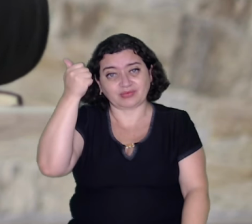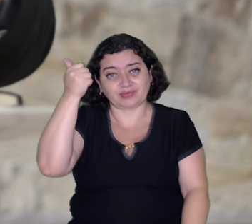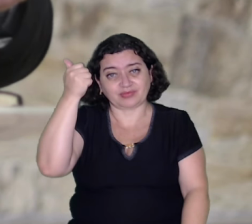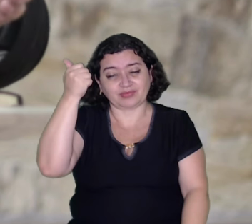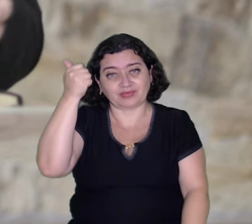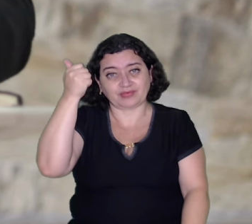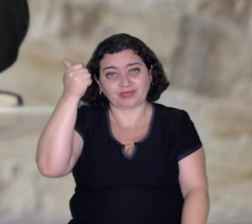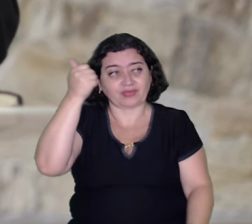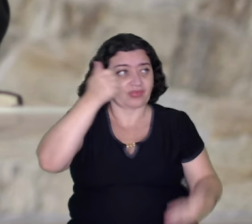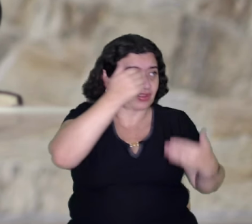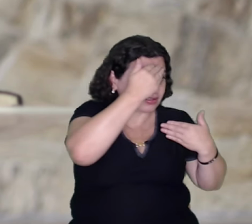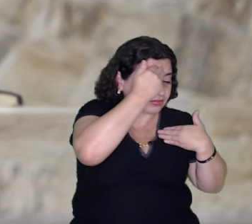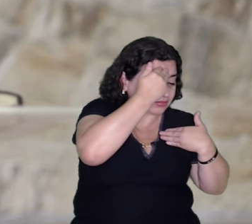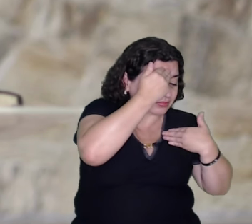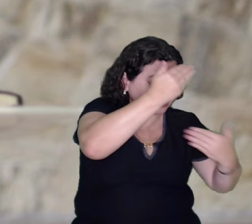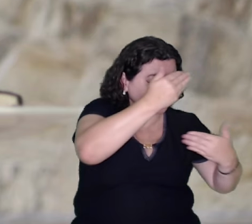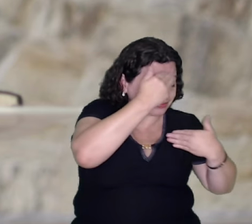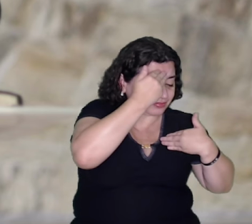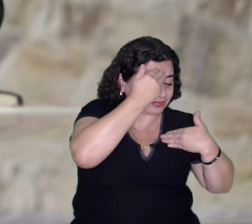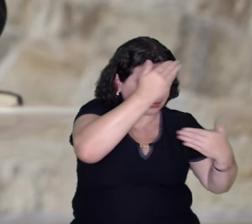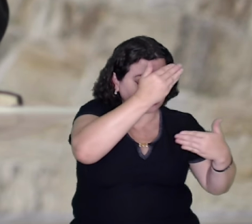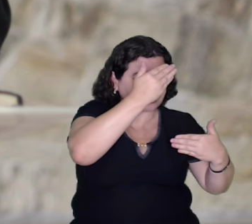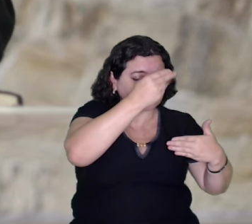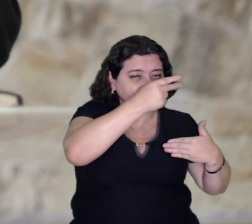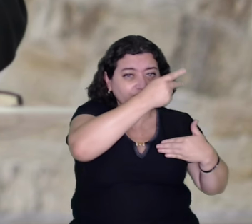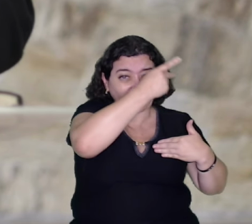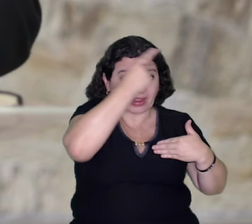e vir agradecer quem o curou.